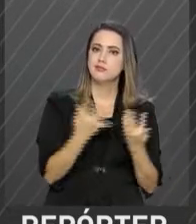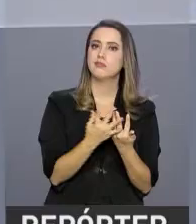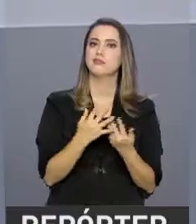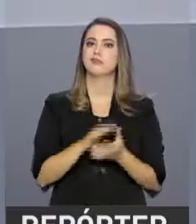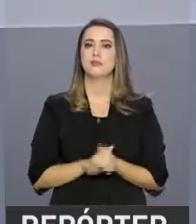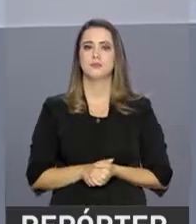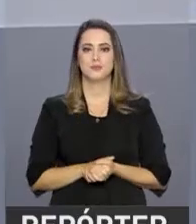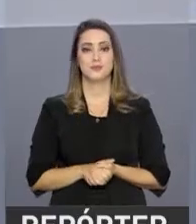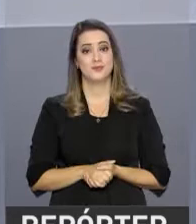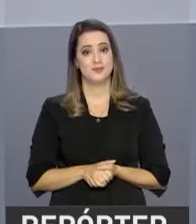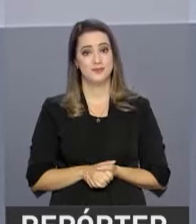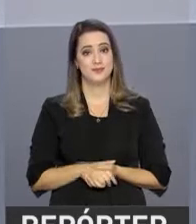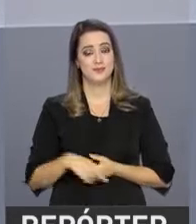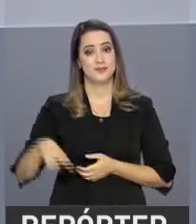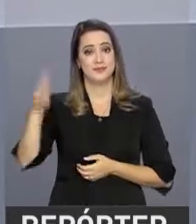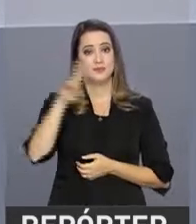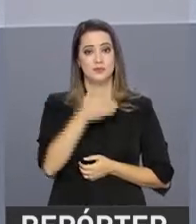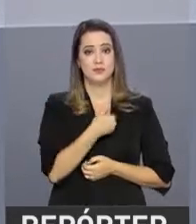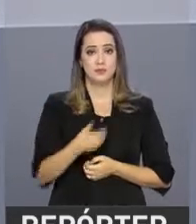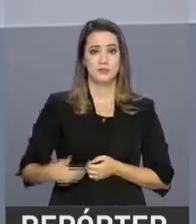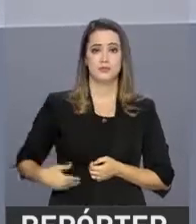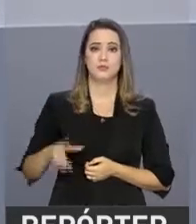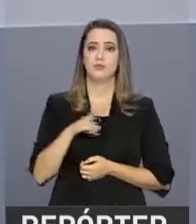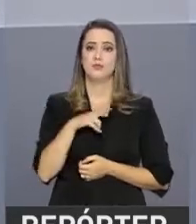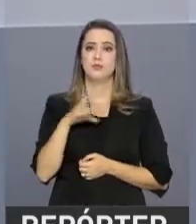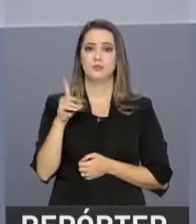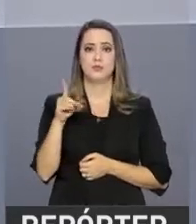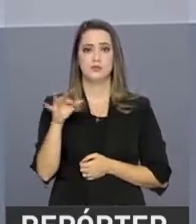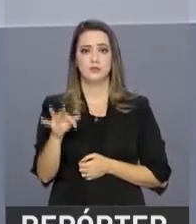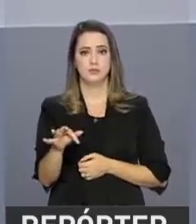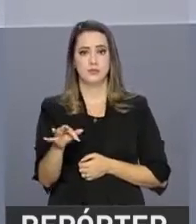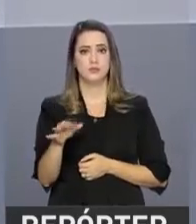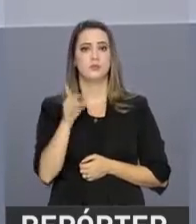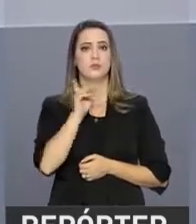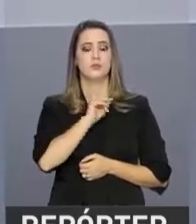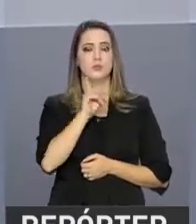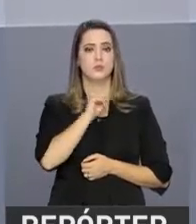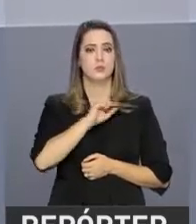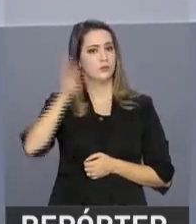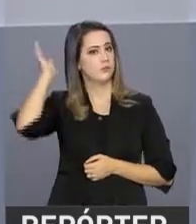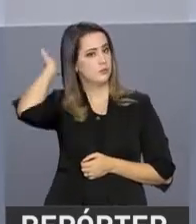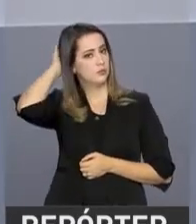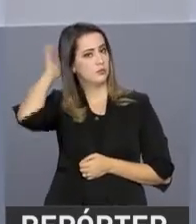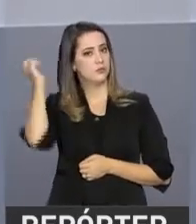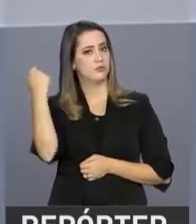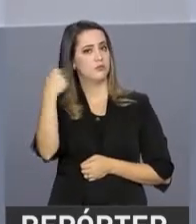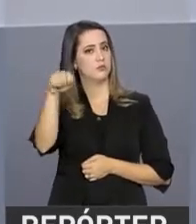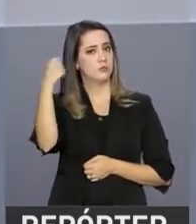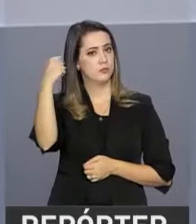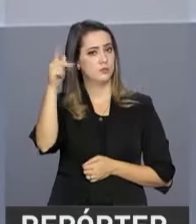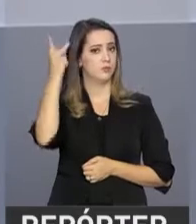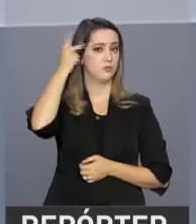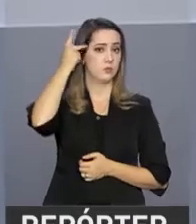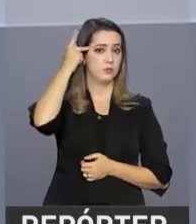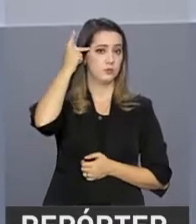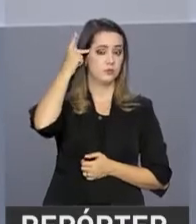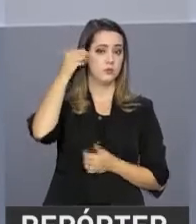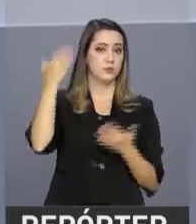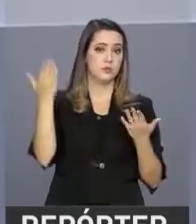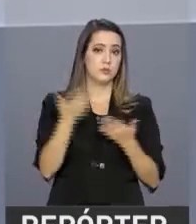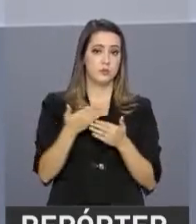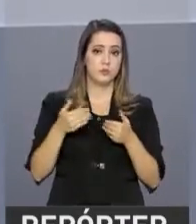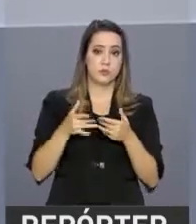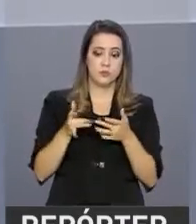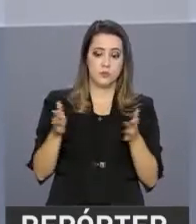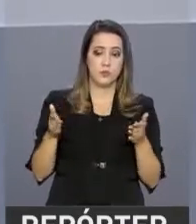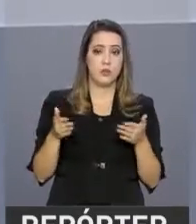família. Universidades públicas e privadas do Distrito Federal, Minas Gerais, Paraná, Rio Grande do Sul e São